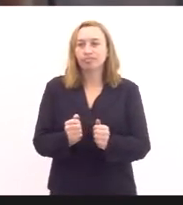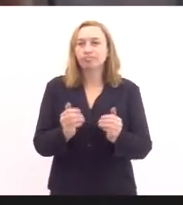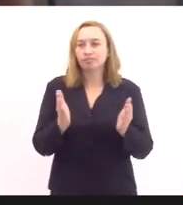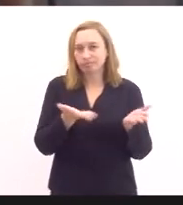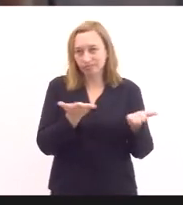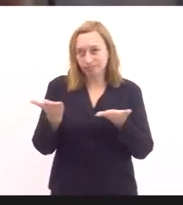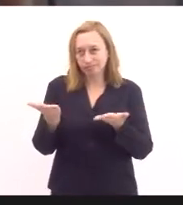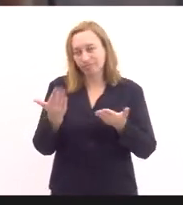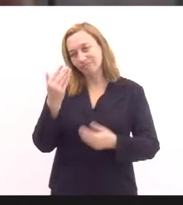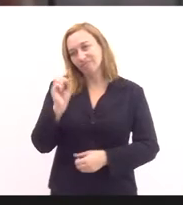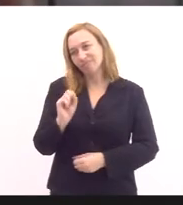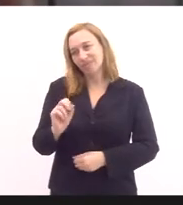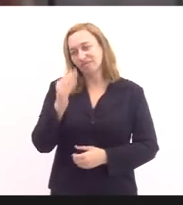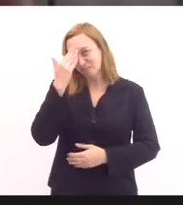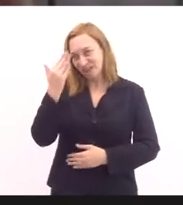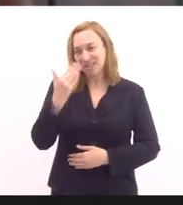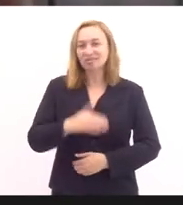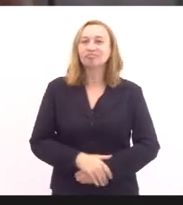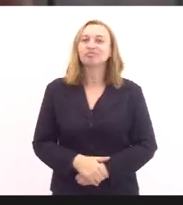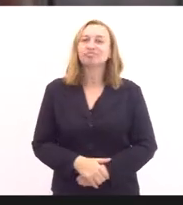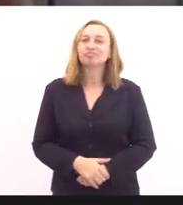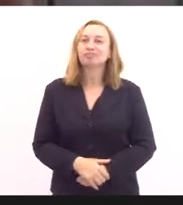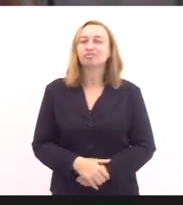e aí obrigada